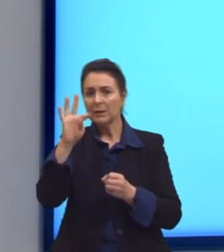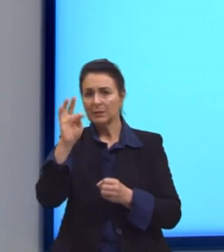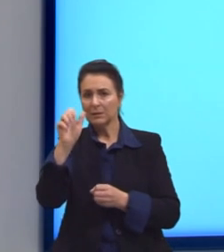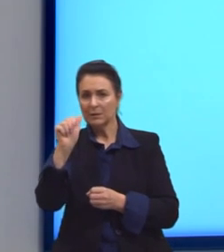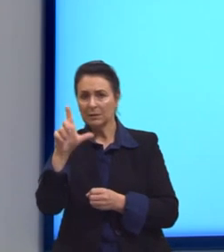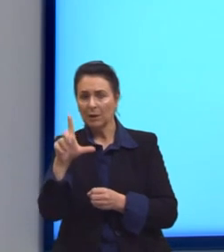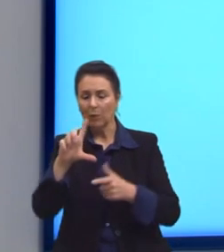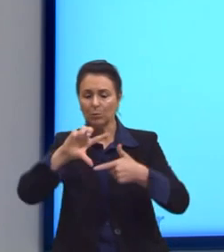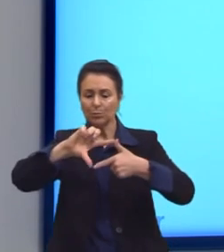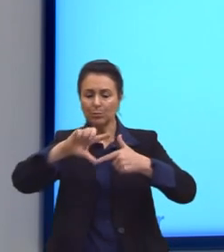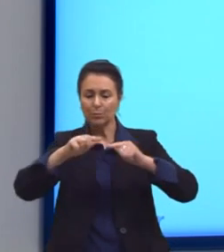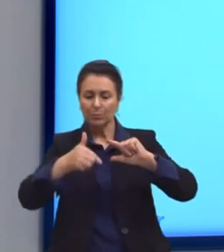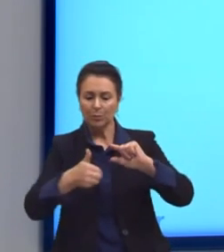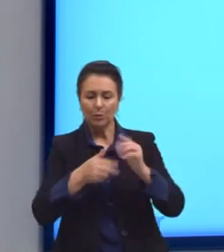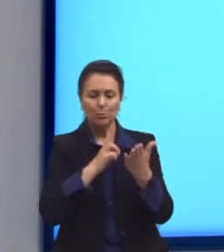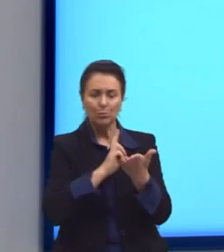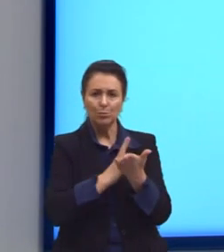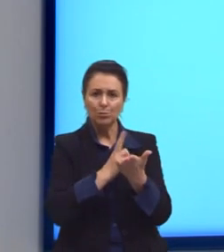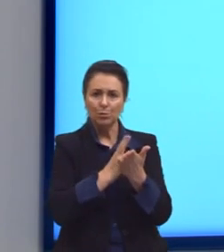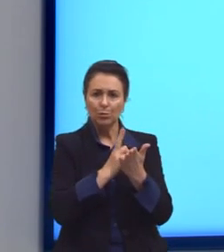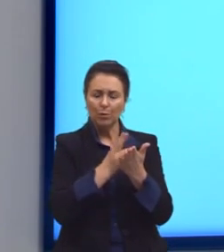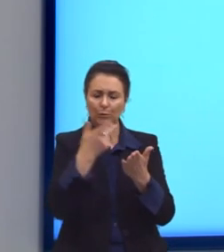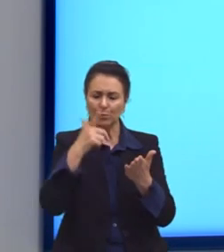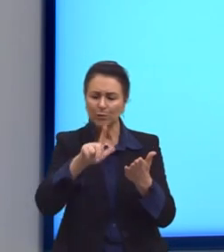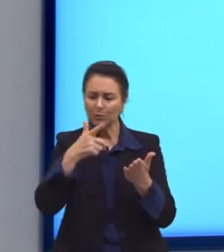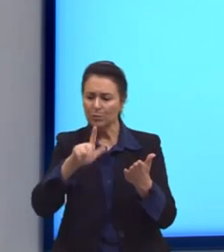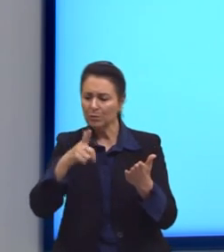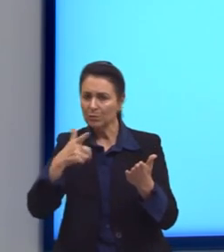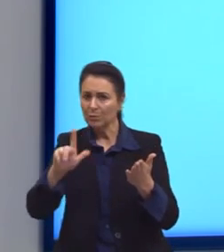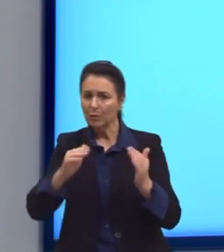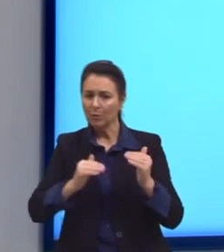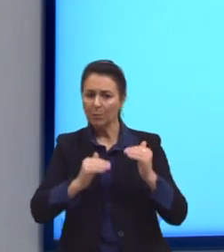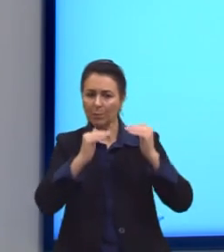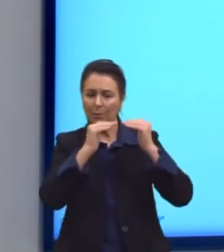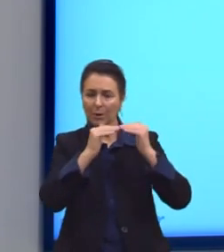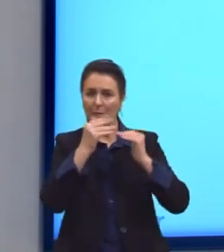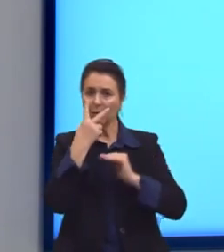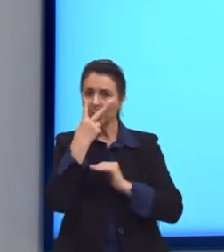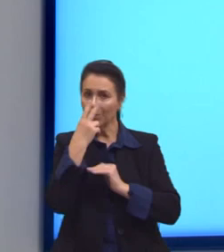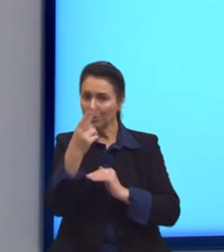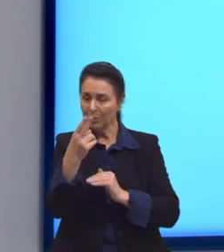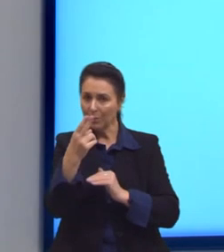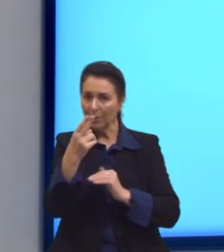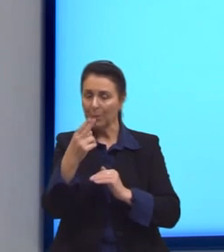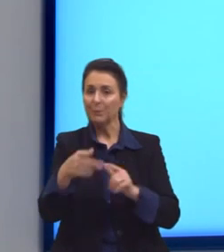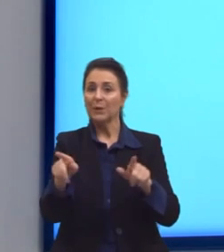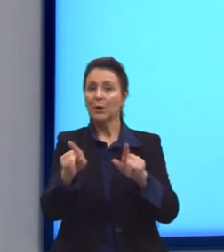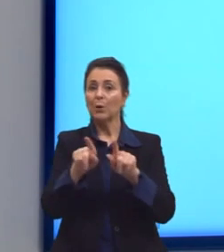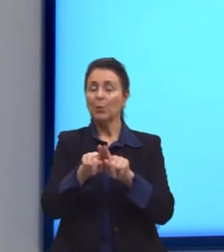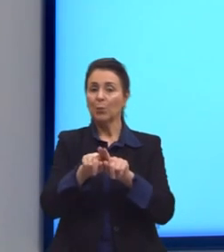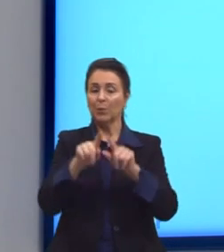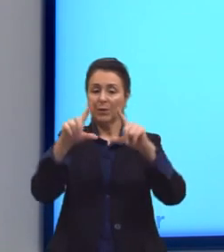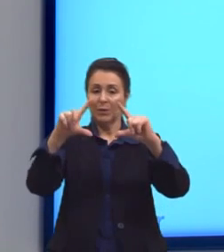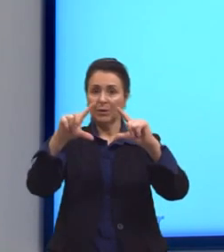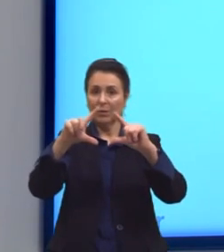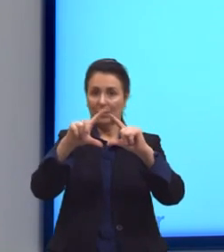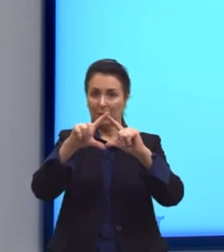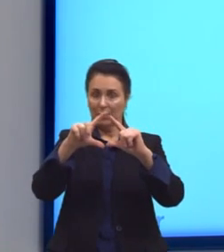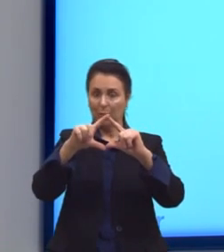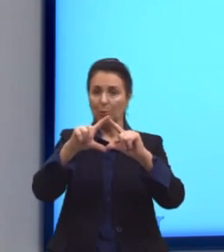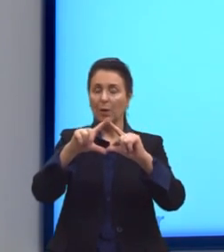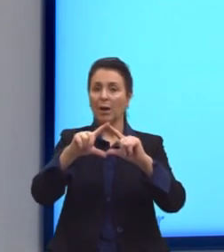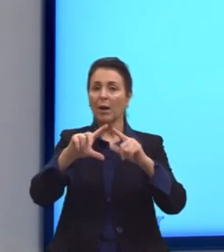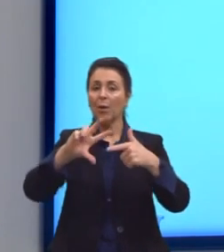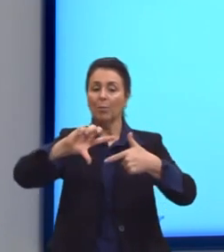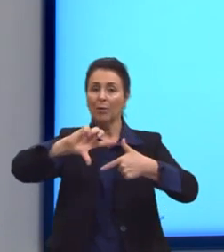formados por repetições de padrões similares. O triângulo de Sierpinski, uma das formas